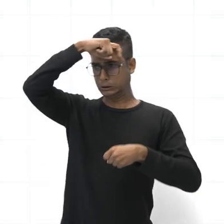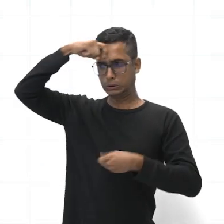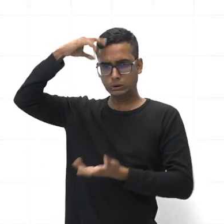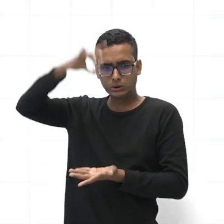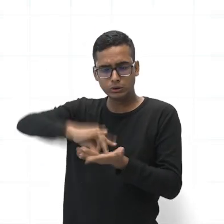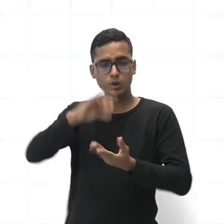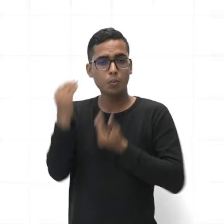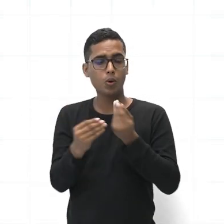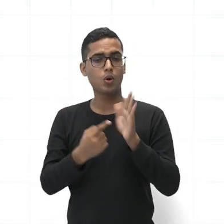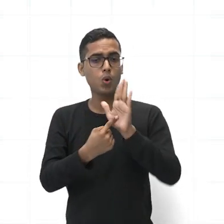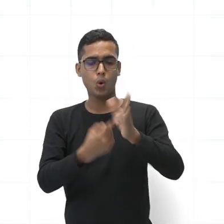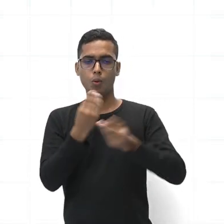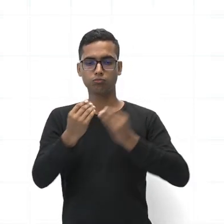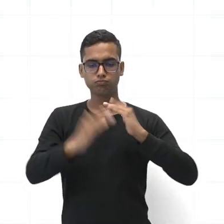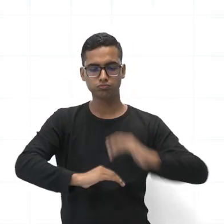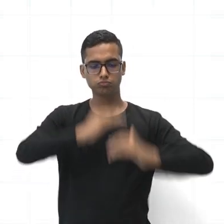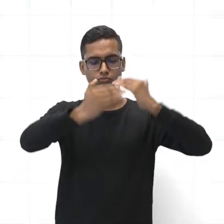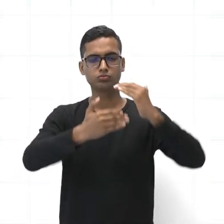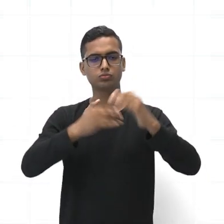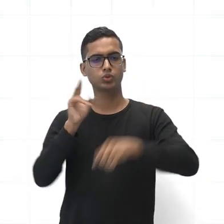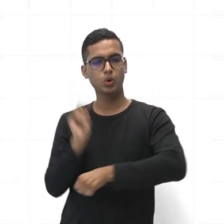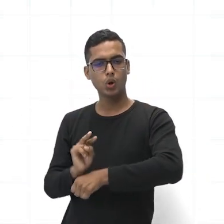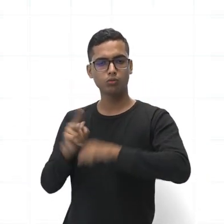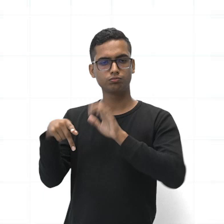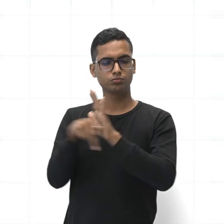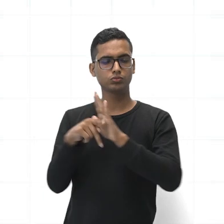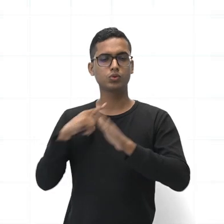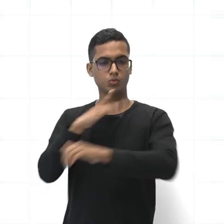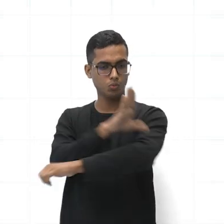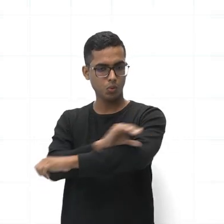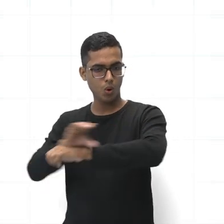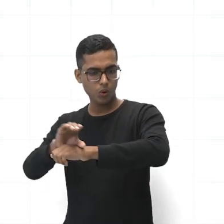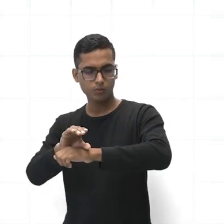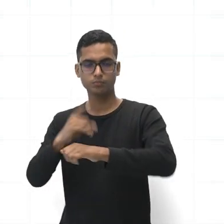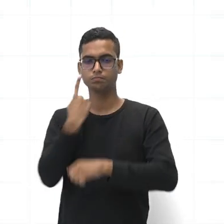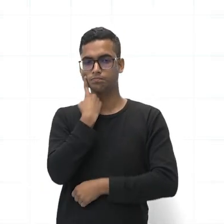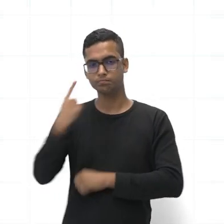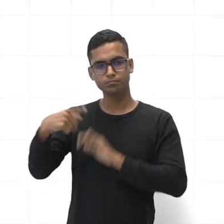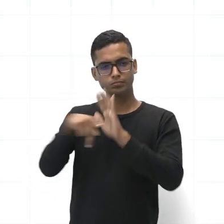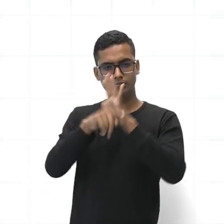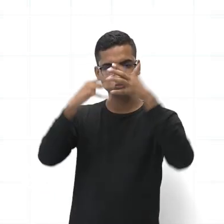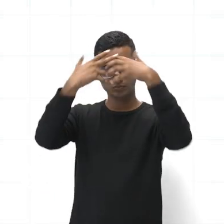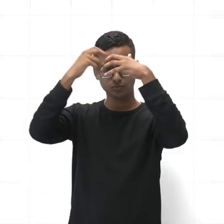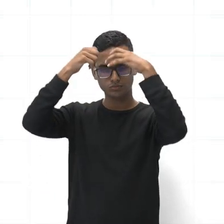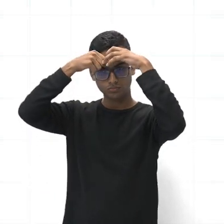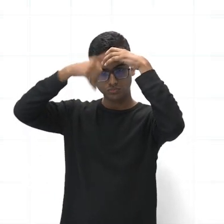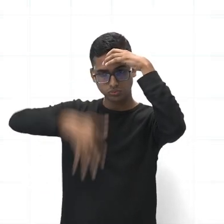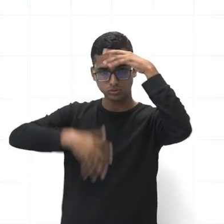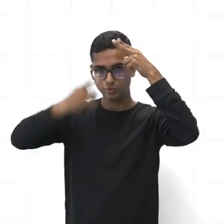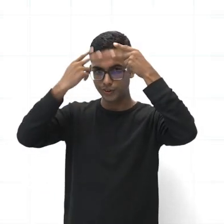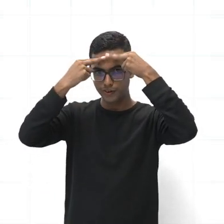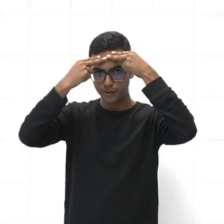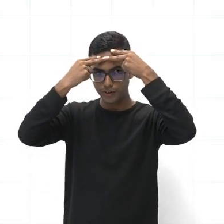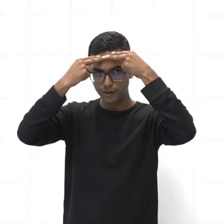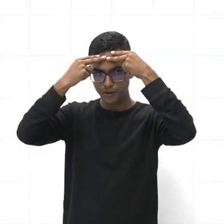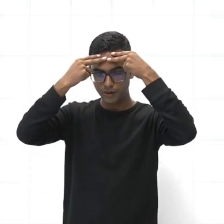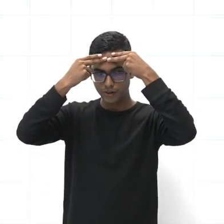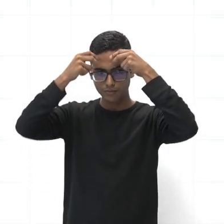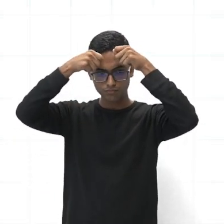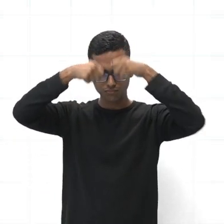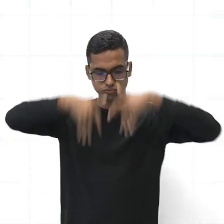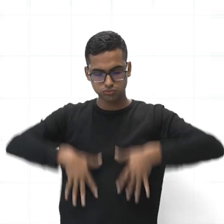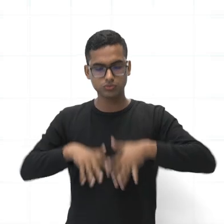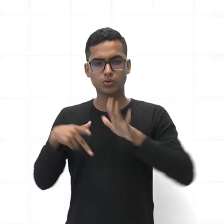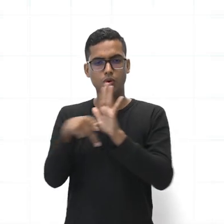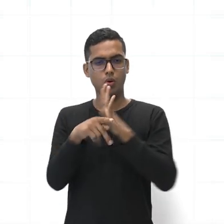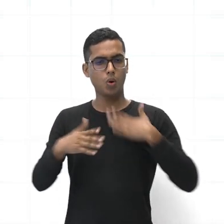desenvolvimento e manutenção muscular. Nesse caso, o sistema nervoso libera neurotransmissores que influenciam o crescimento